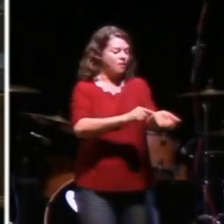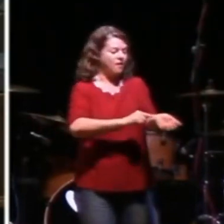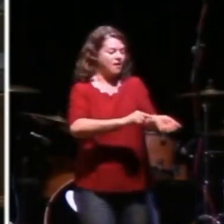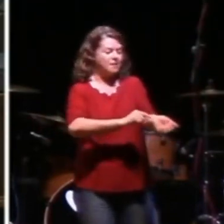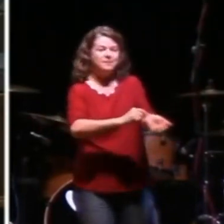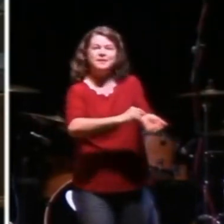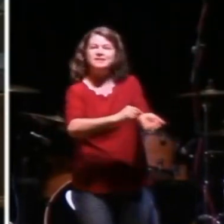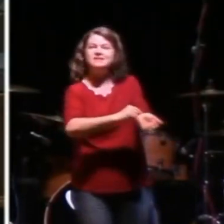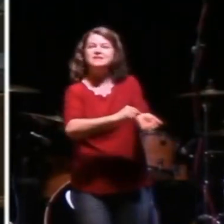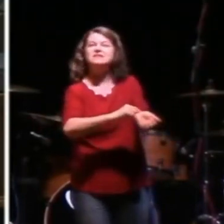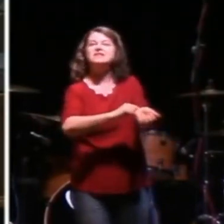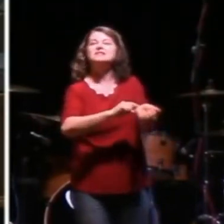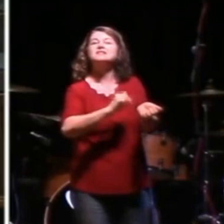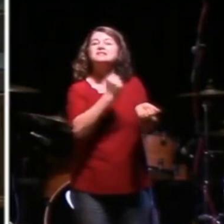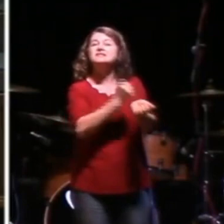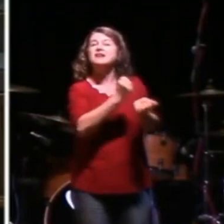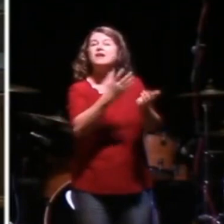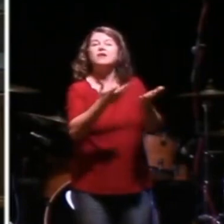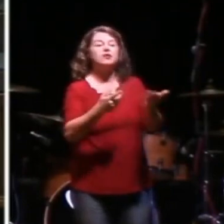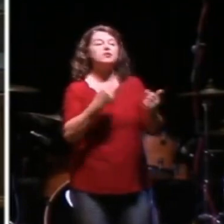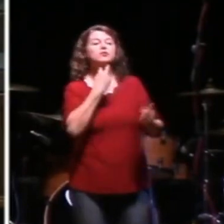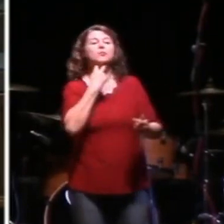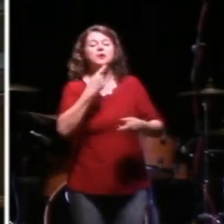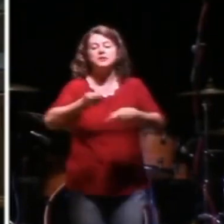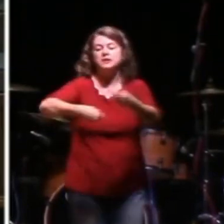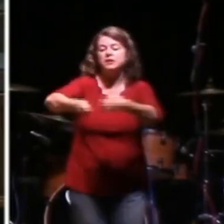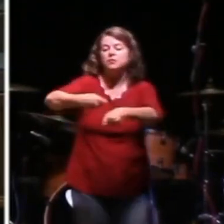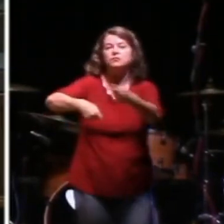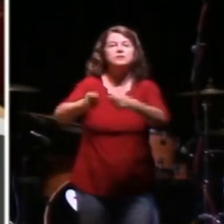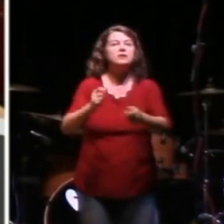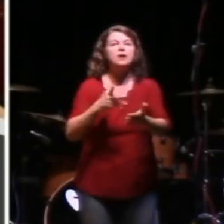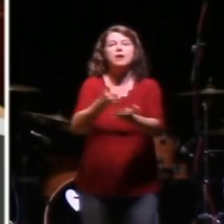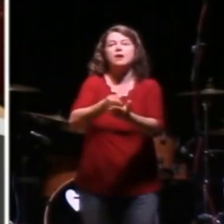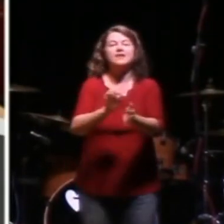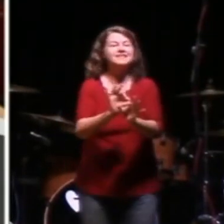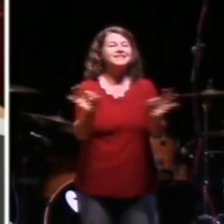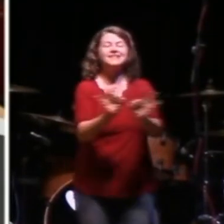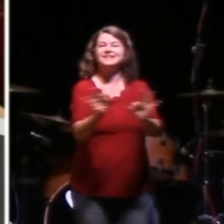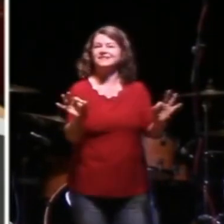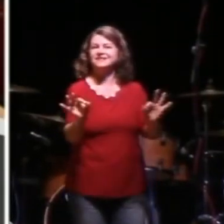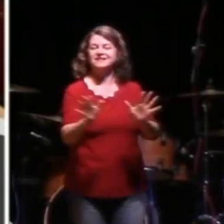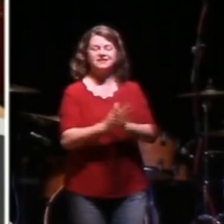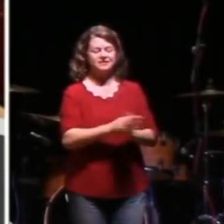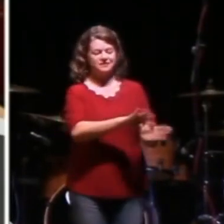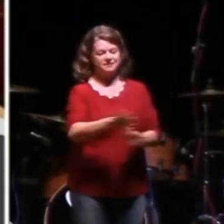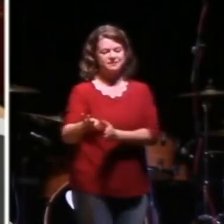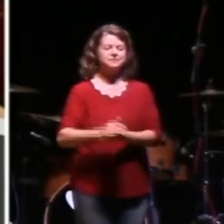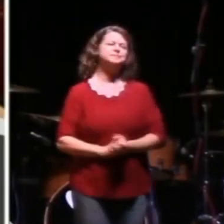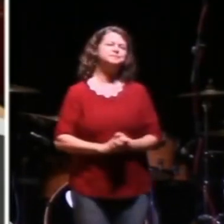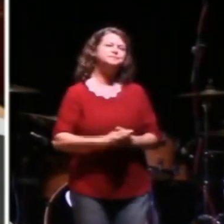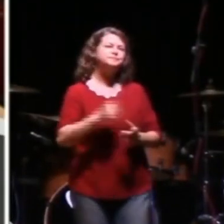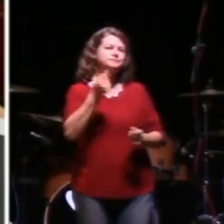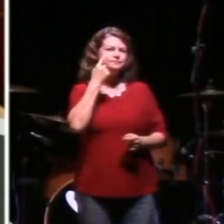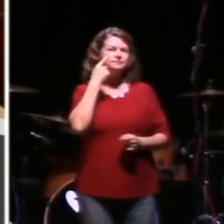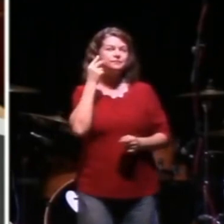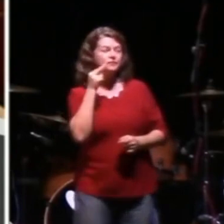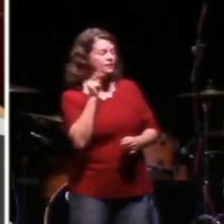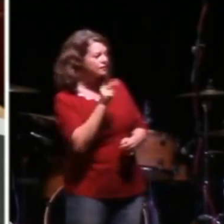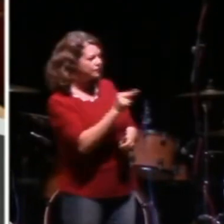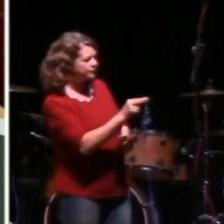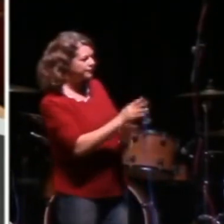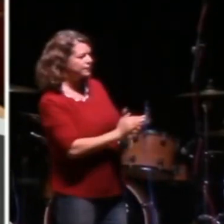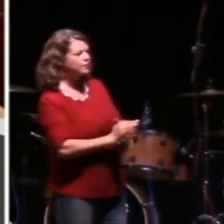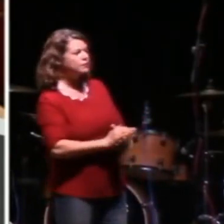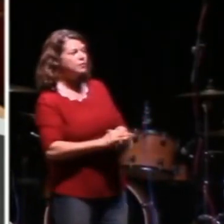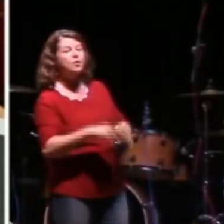dizendo e assim diz então observei quando o cordeiro abriu o primeiro dos sete selos então jesus